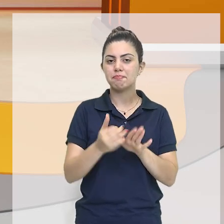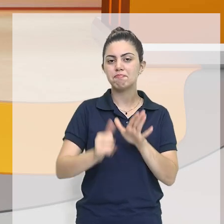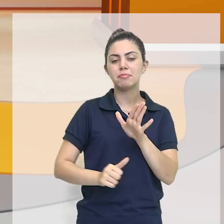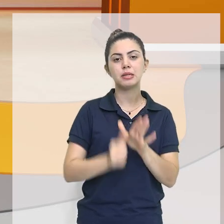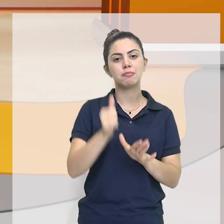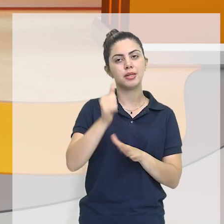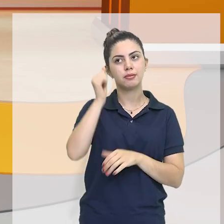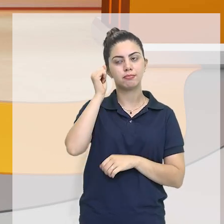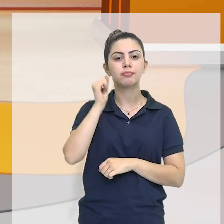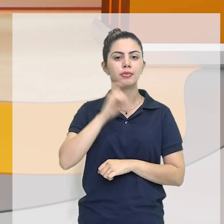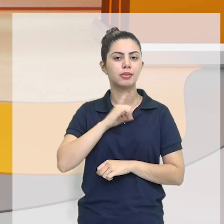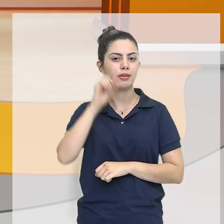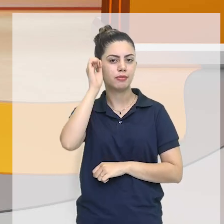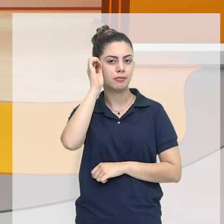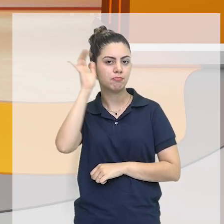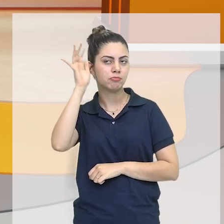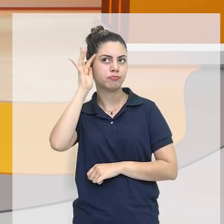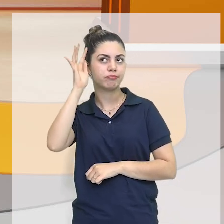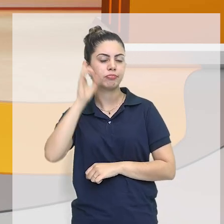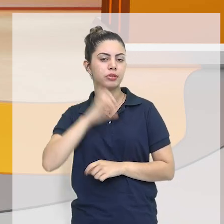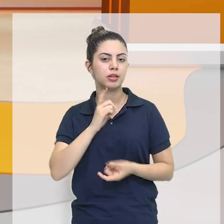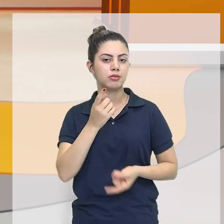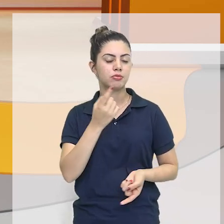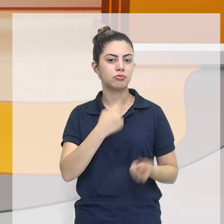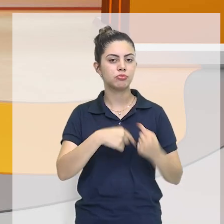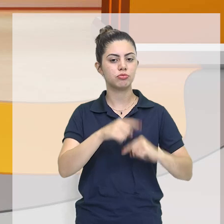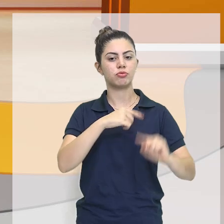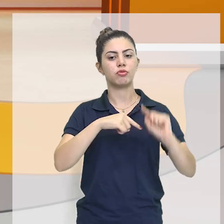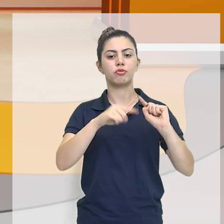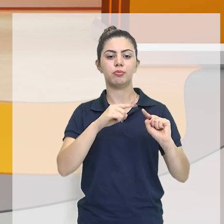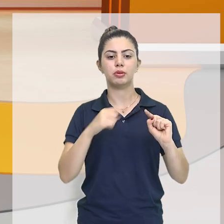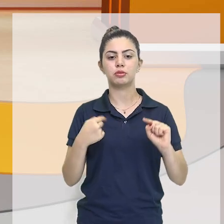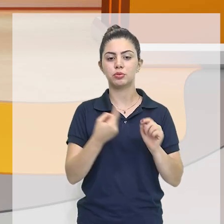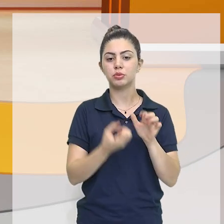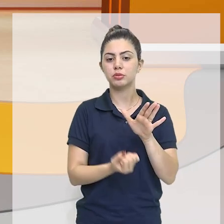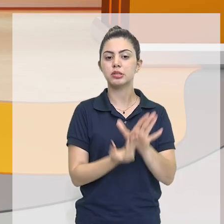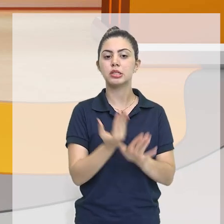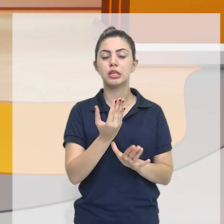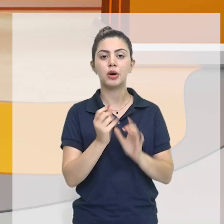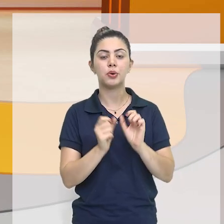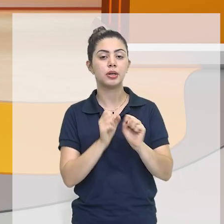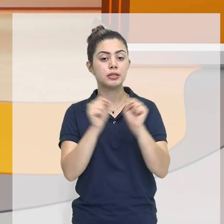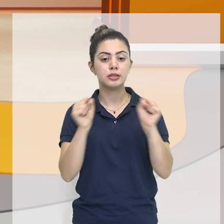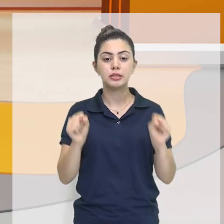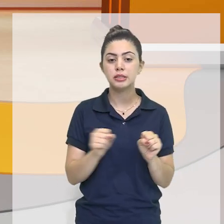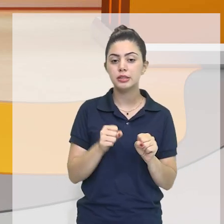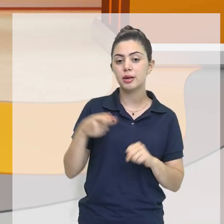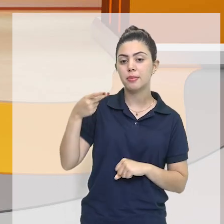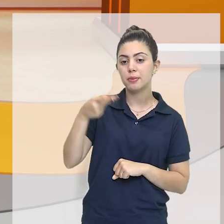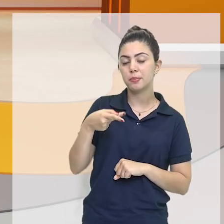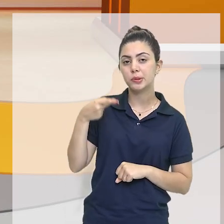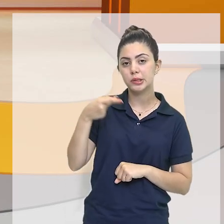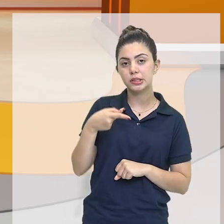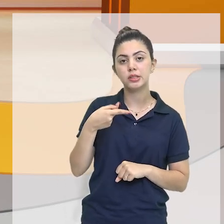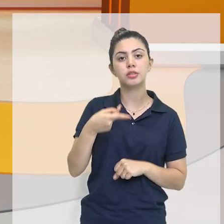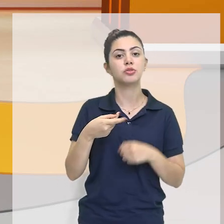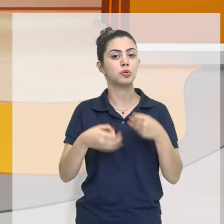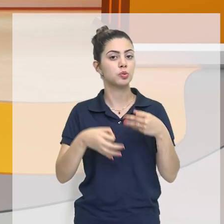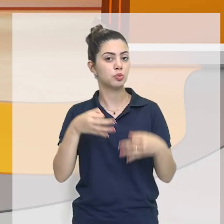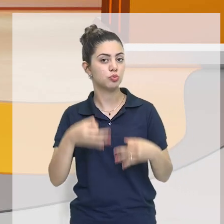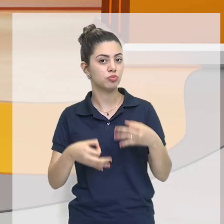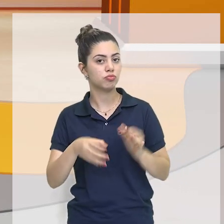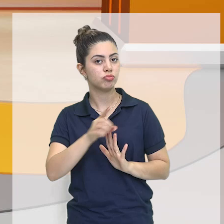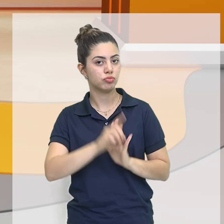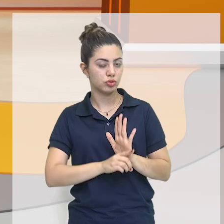de inspiração para o desenvolvimento dos sistemas, né, políticos e jurídicos ao longo